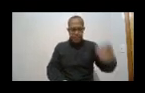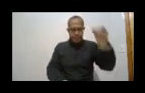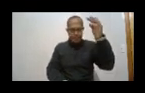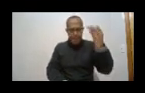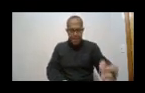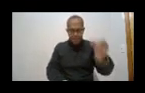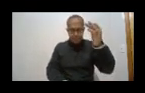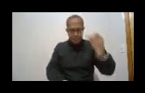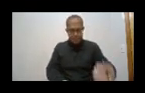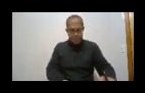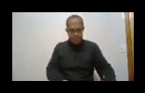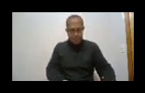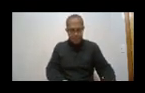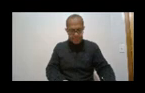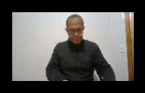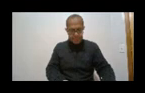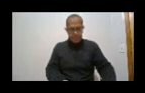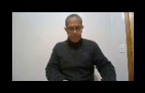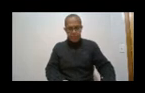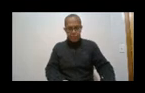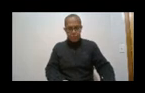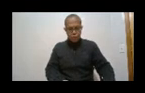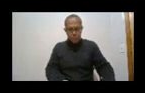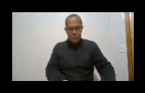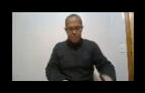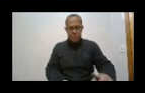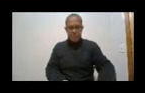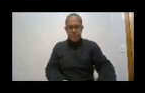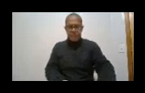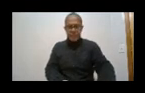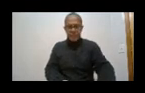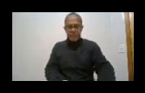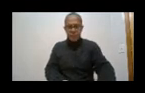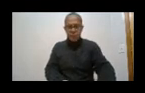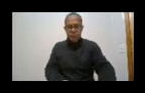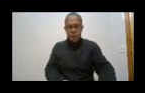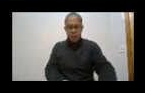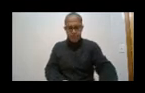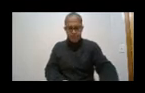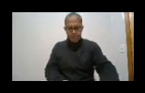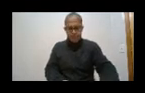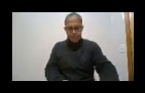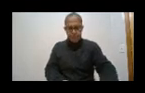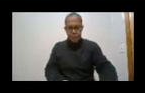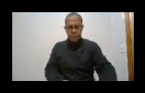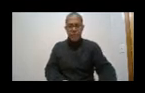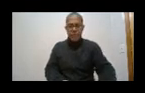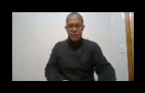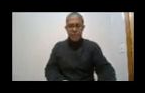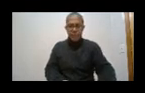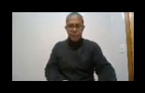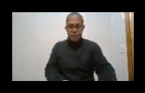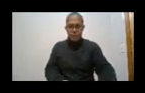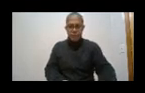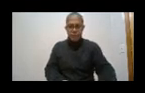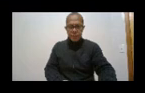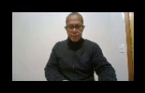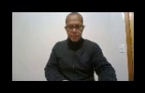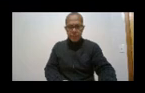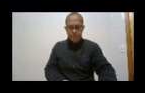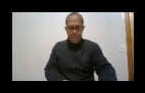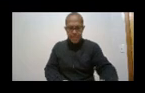sobre esta parte da ciência que estuda a administração de drogas nos seres